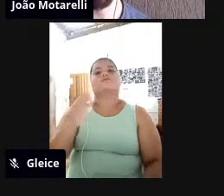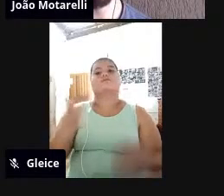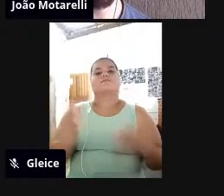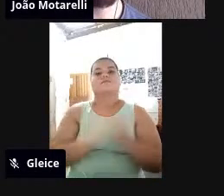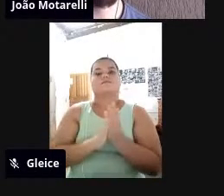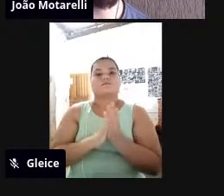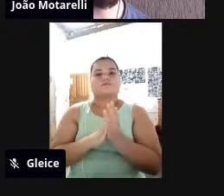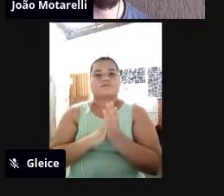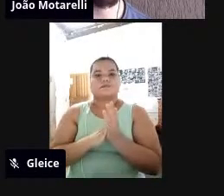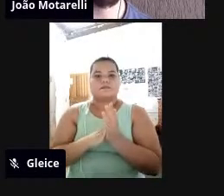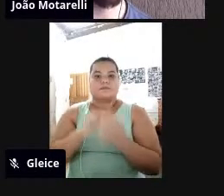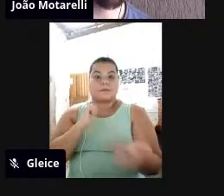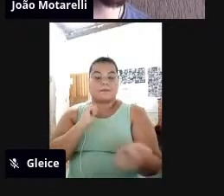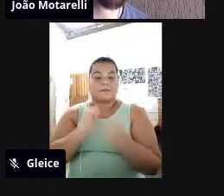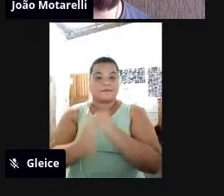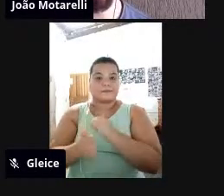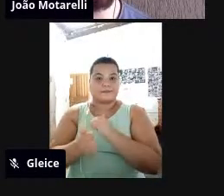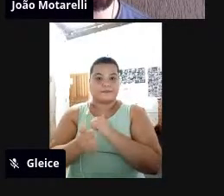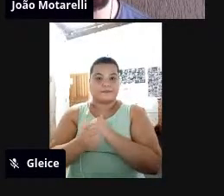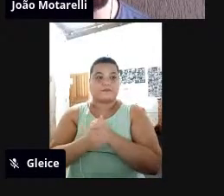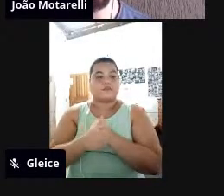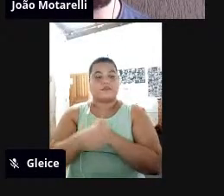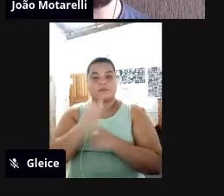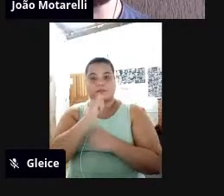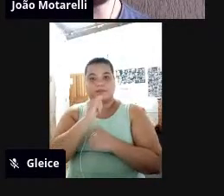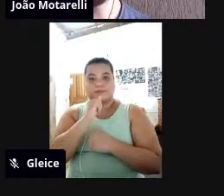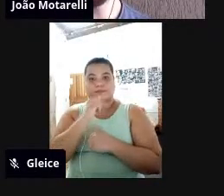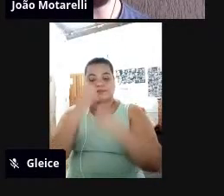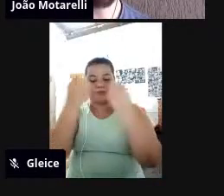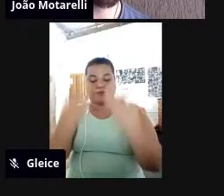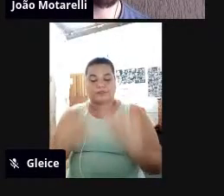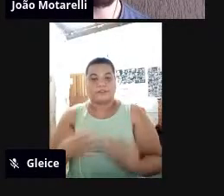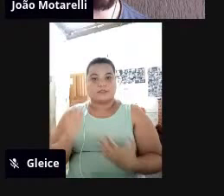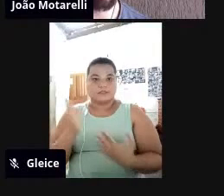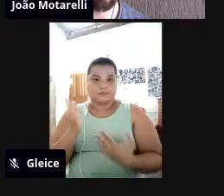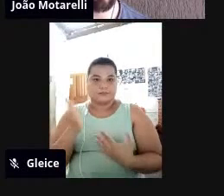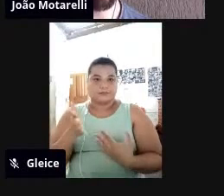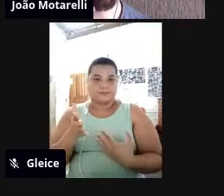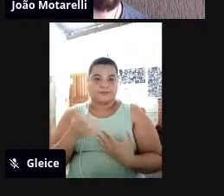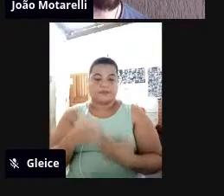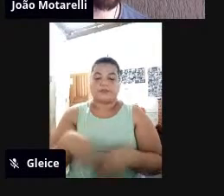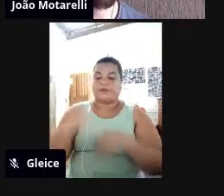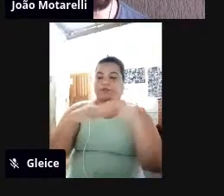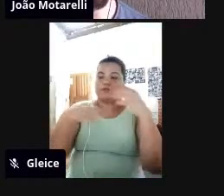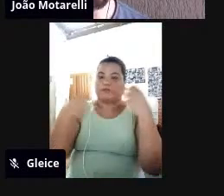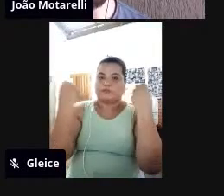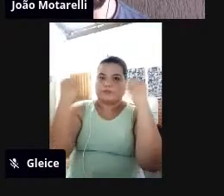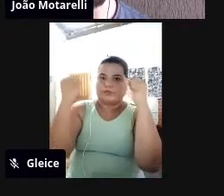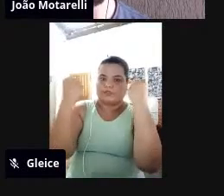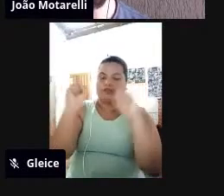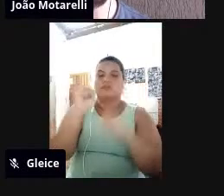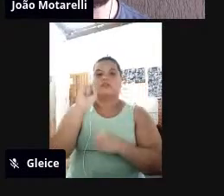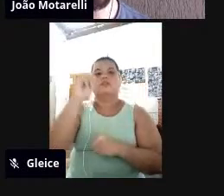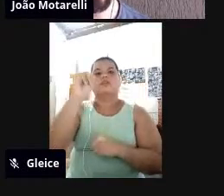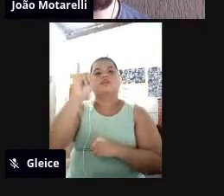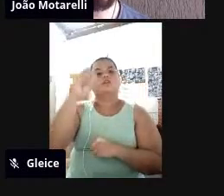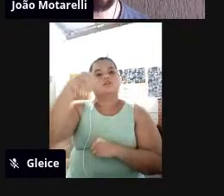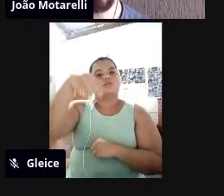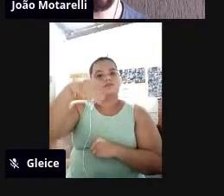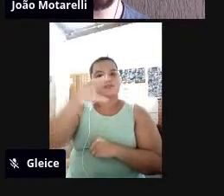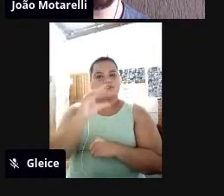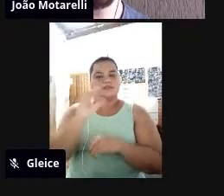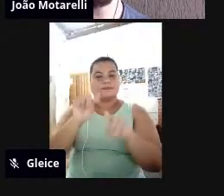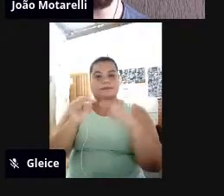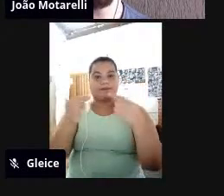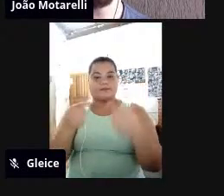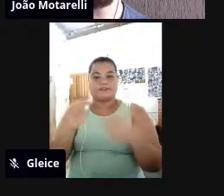anorexia atlética é o exemplo que eu comentei para vocês, por exemplo, de um fisiculturista que apresenta um IMC em sobrepeso ou em obesidade, mas